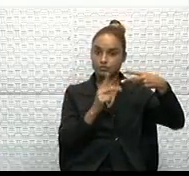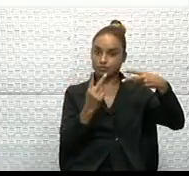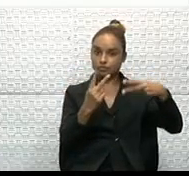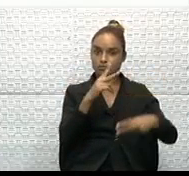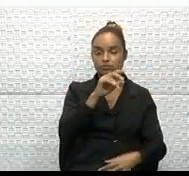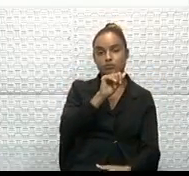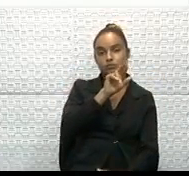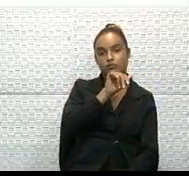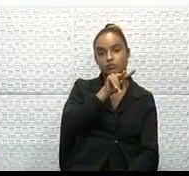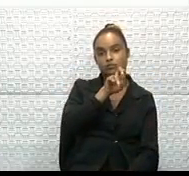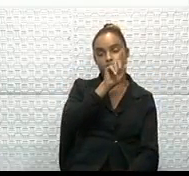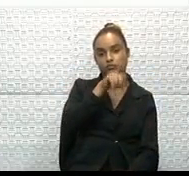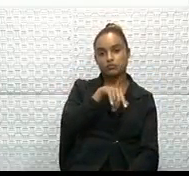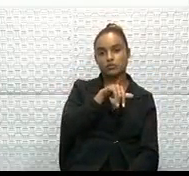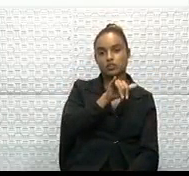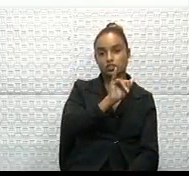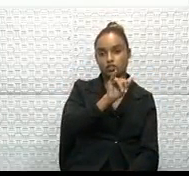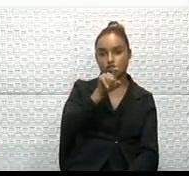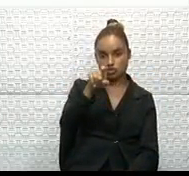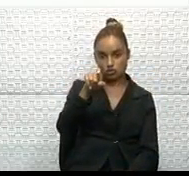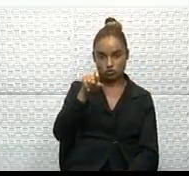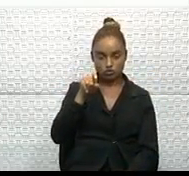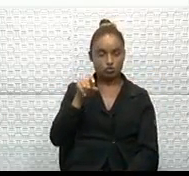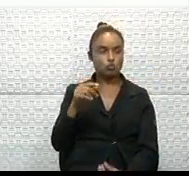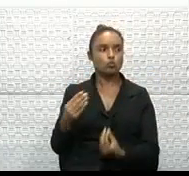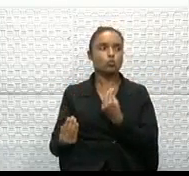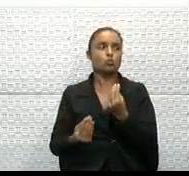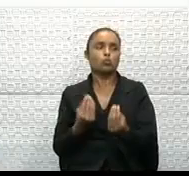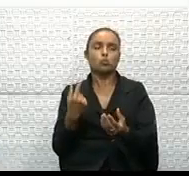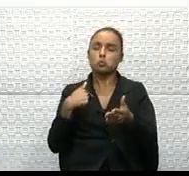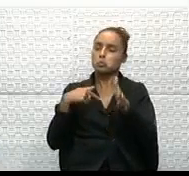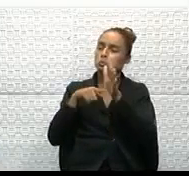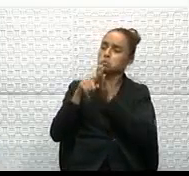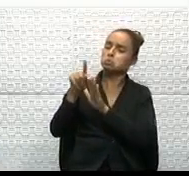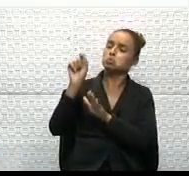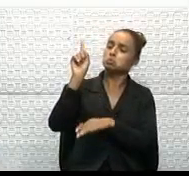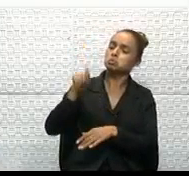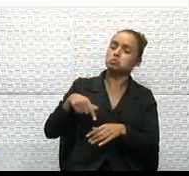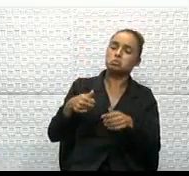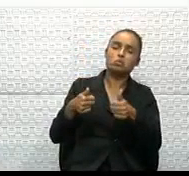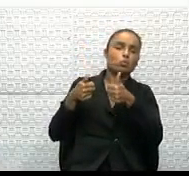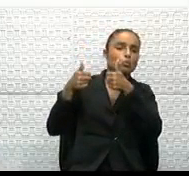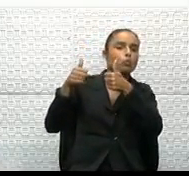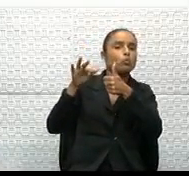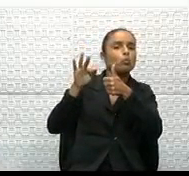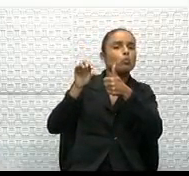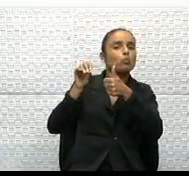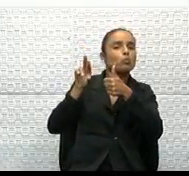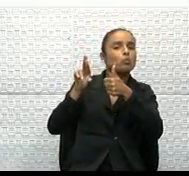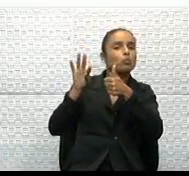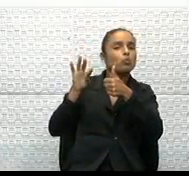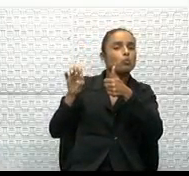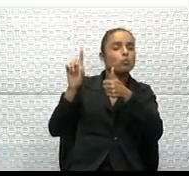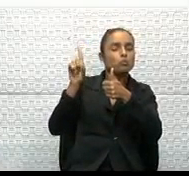duas perguntas básicas. Essa relação, ela é forte ou